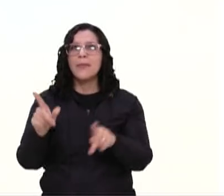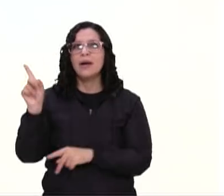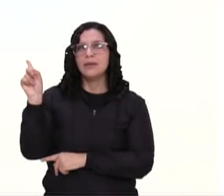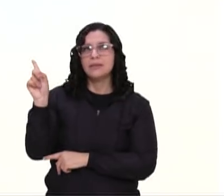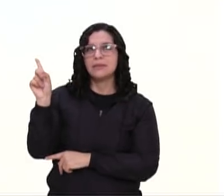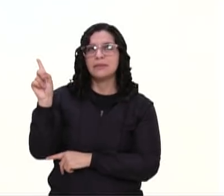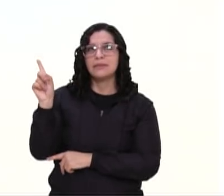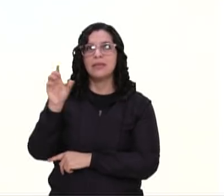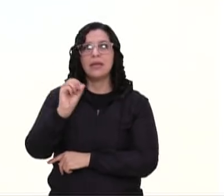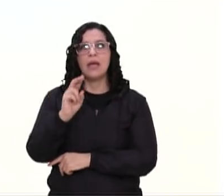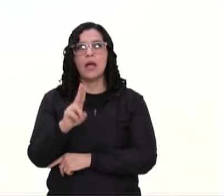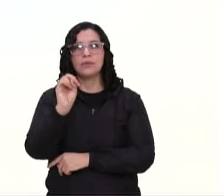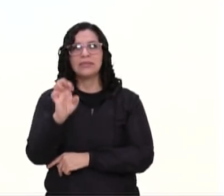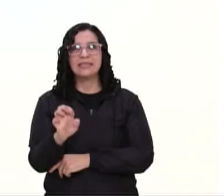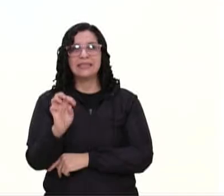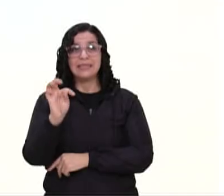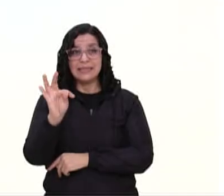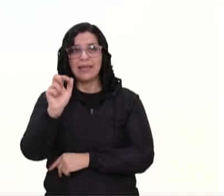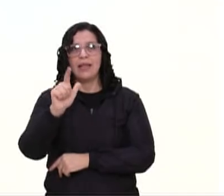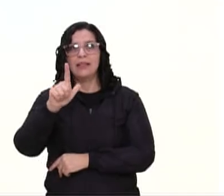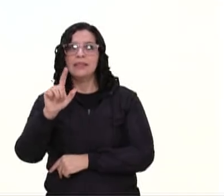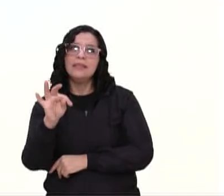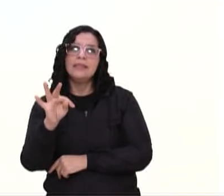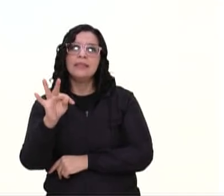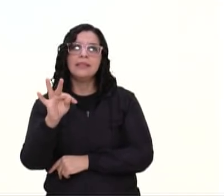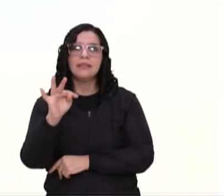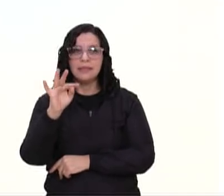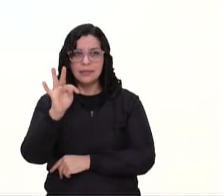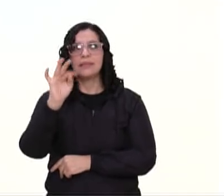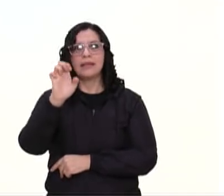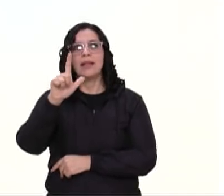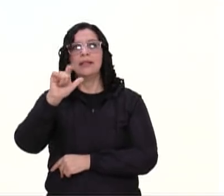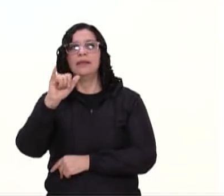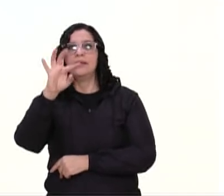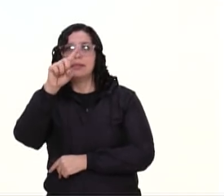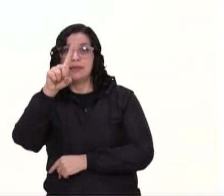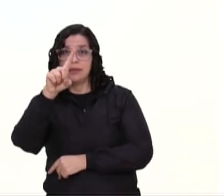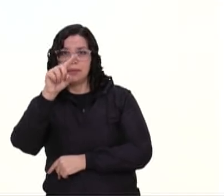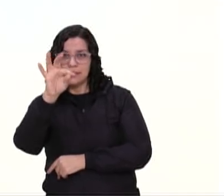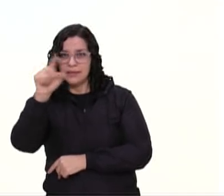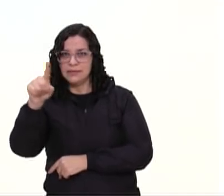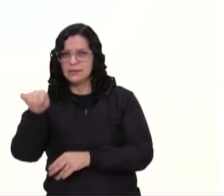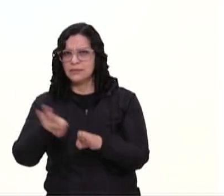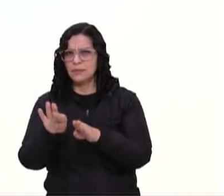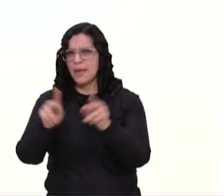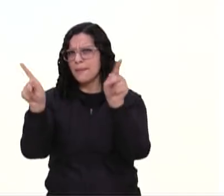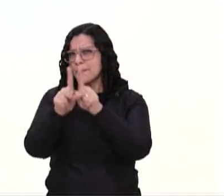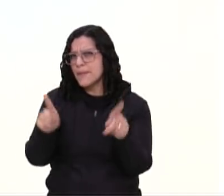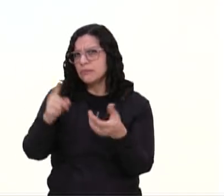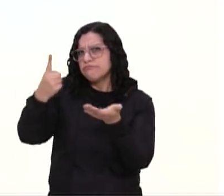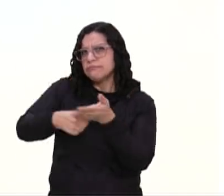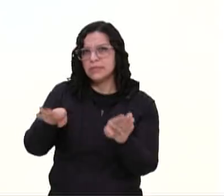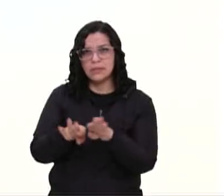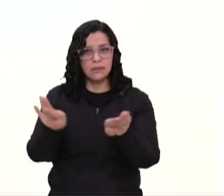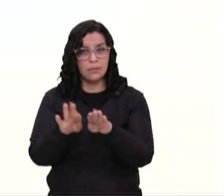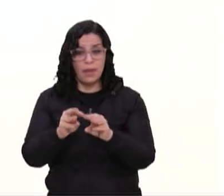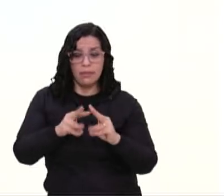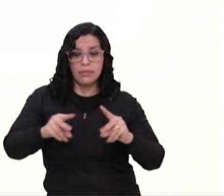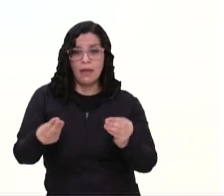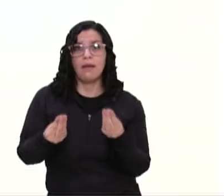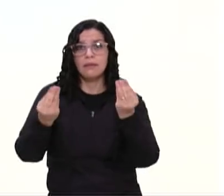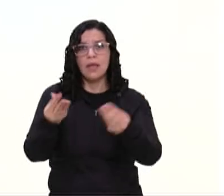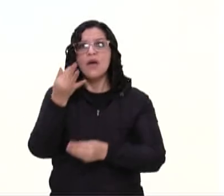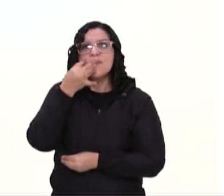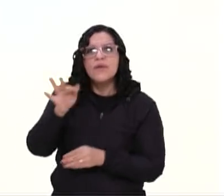exército da Prússia, o exército da Áustria, e vai obrigar eles a acordos de paz. Acordos de paz que davam territórios para a França, que